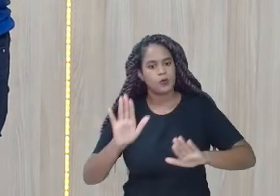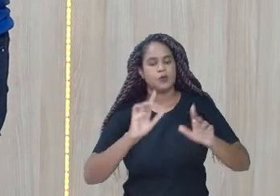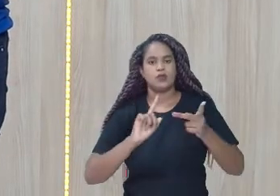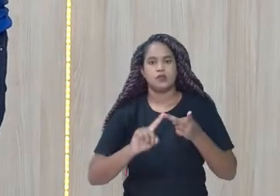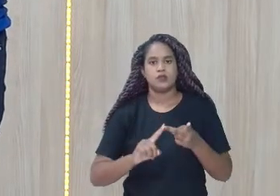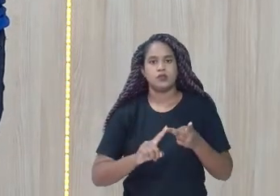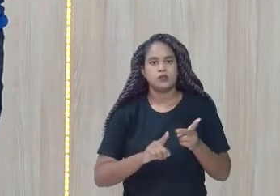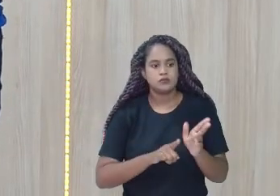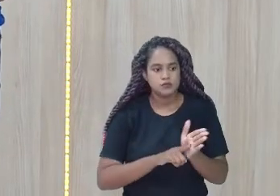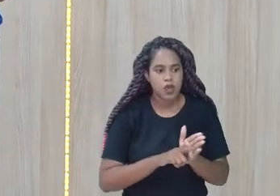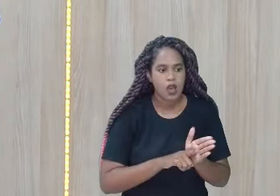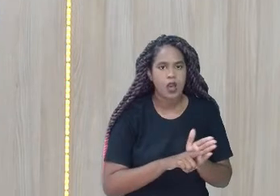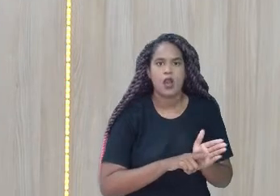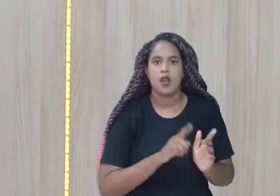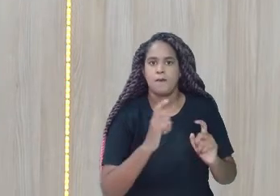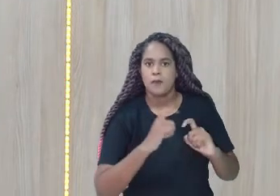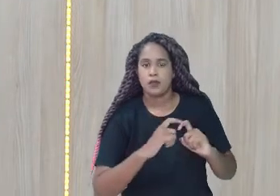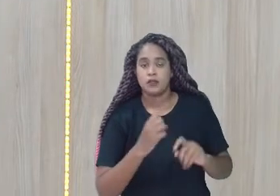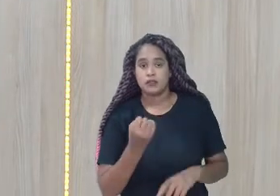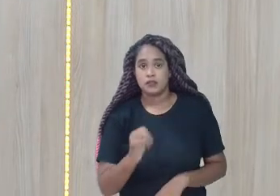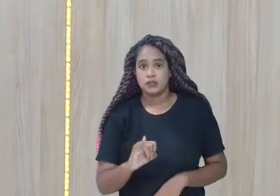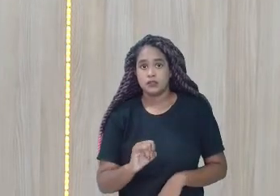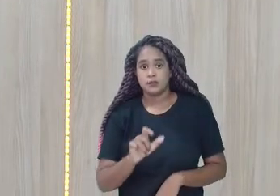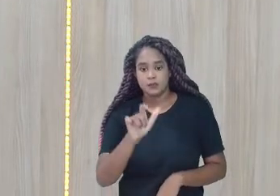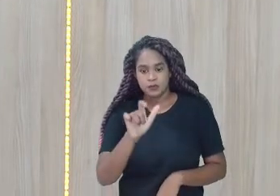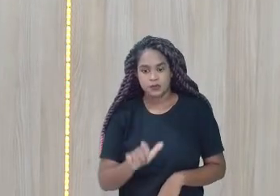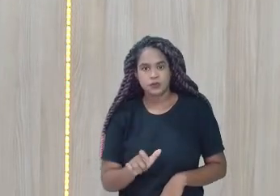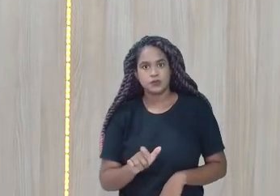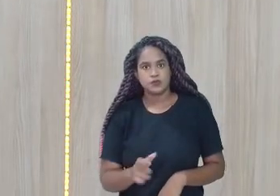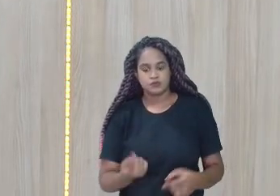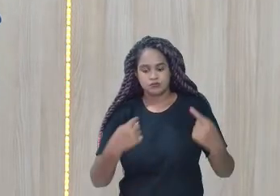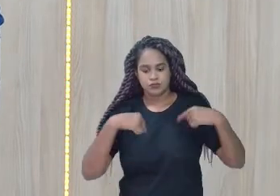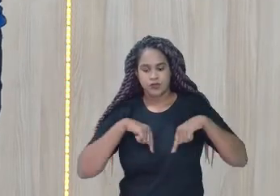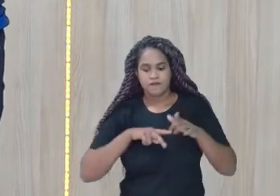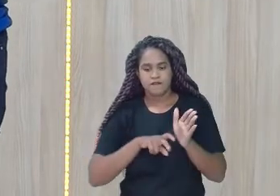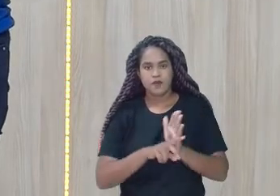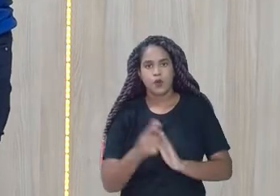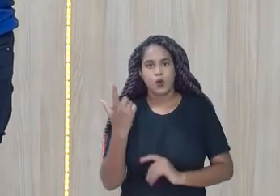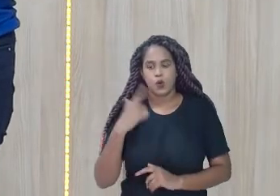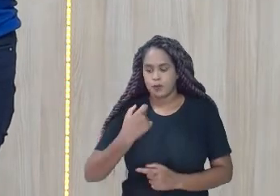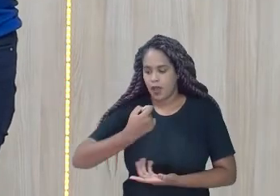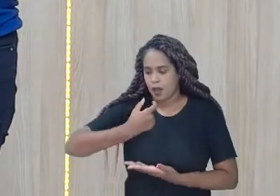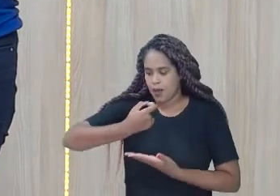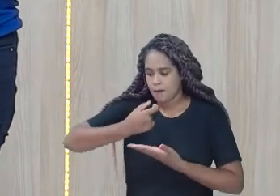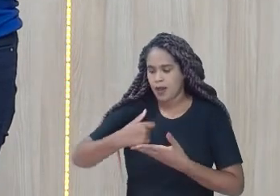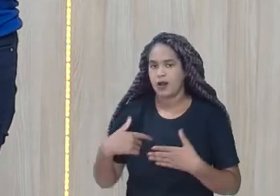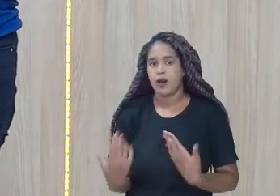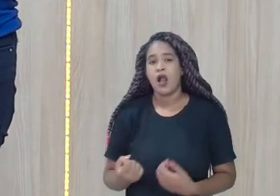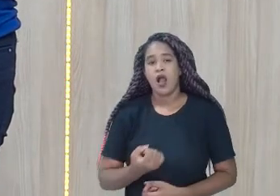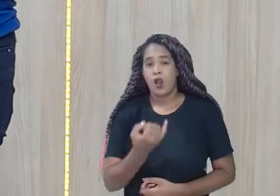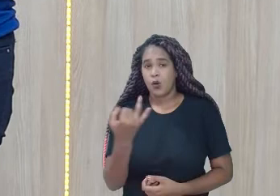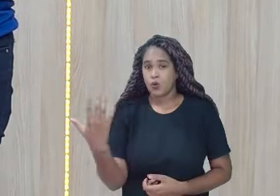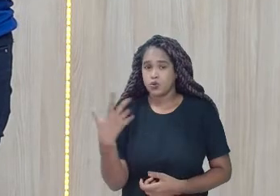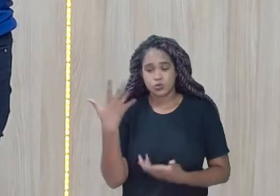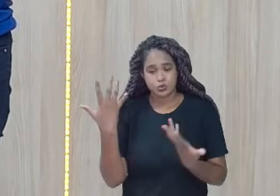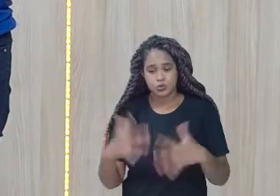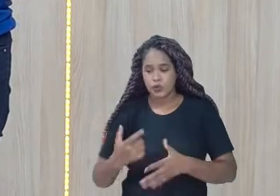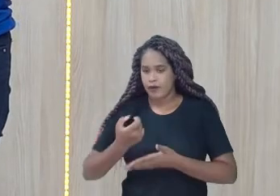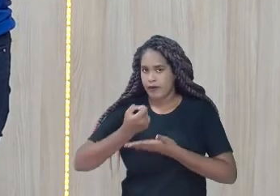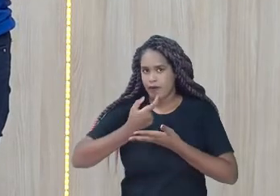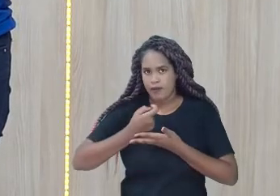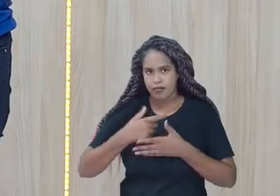e quem é portador do vírus realmente tomar a medicação. Muitos se recusam a tomar, mas